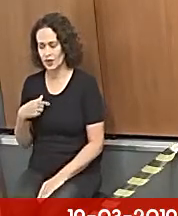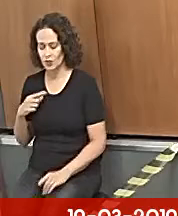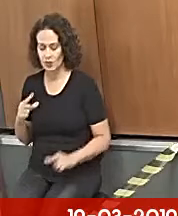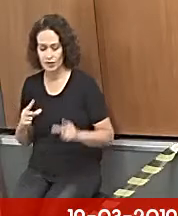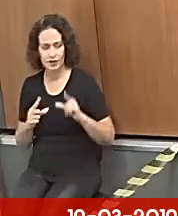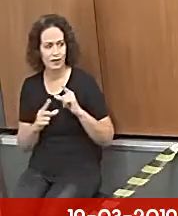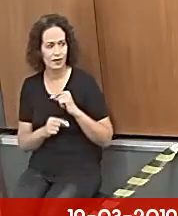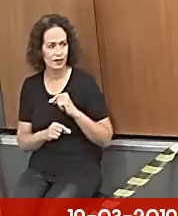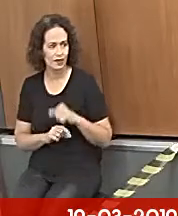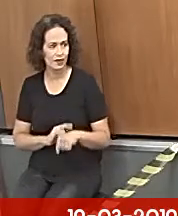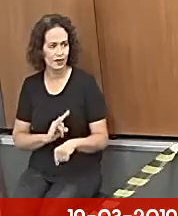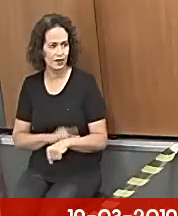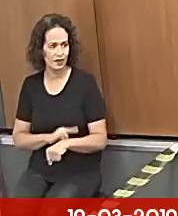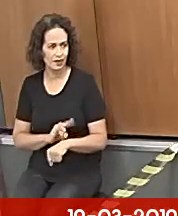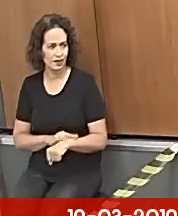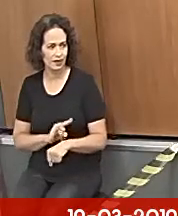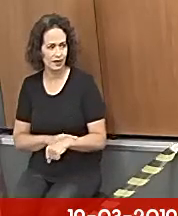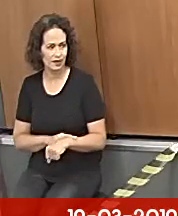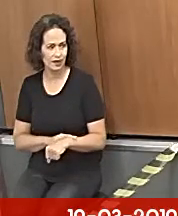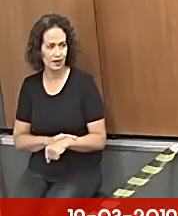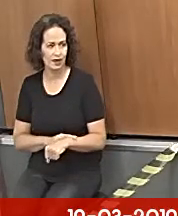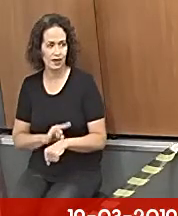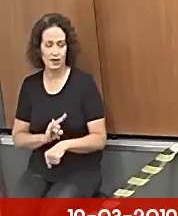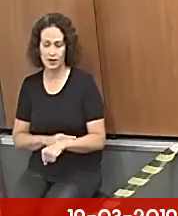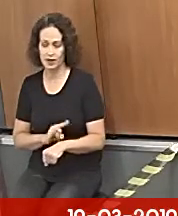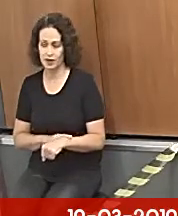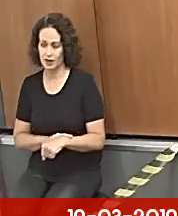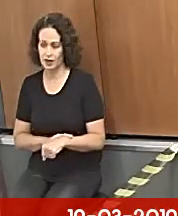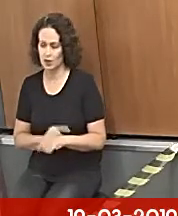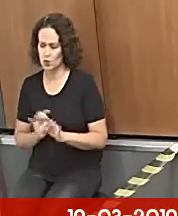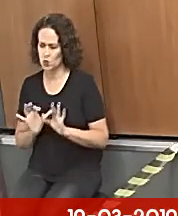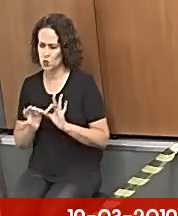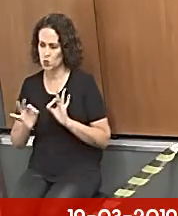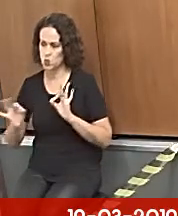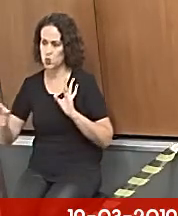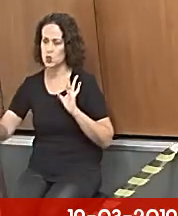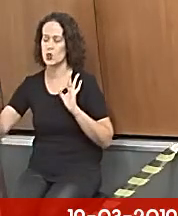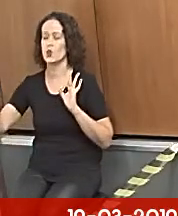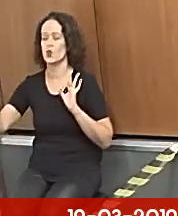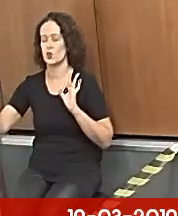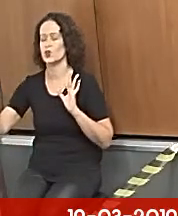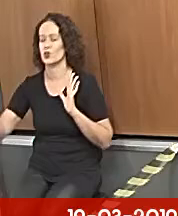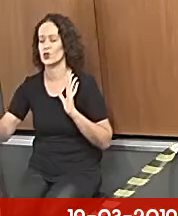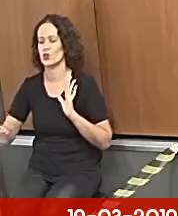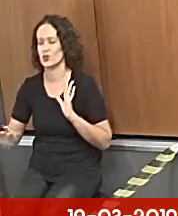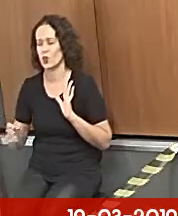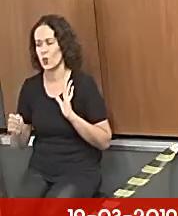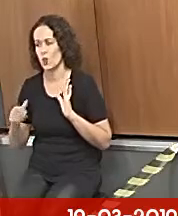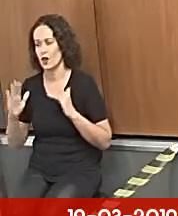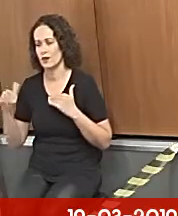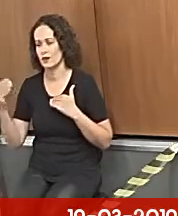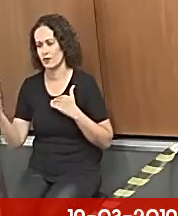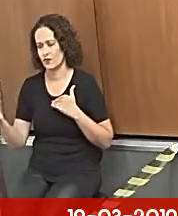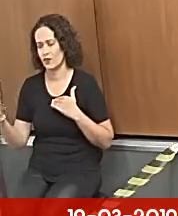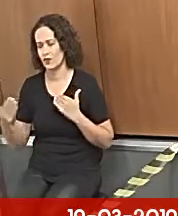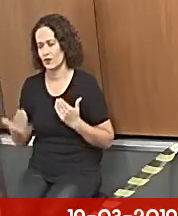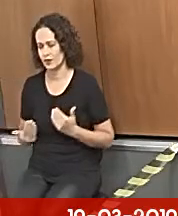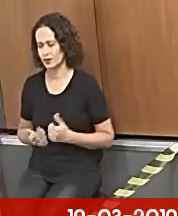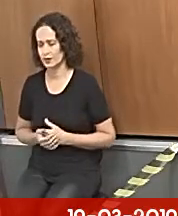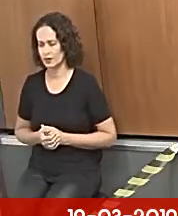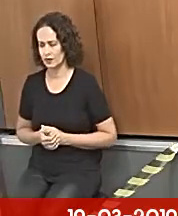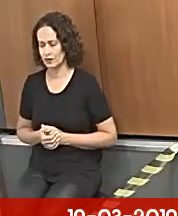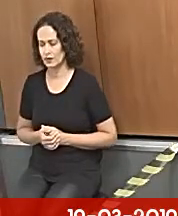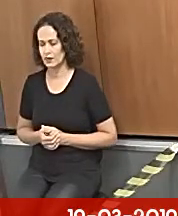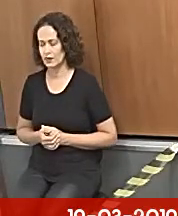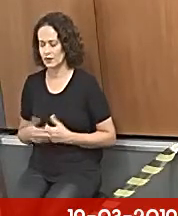distância que o dólar se que do auditório nele está lá na frente quase saindo lá fora então tem muita coisa que a gente